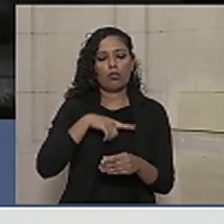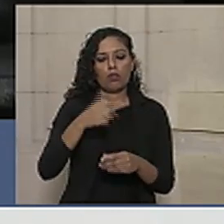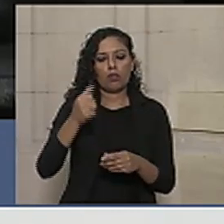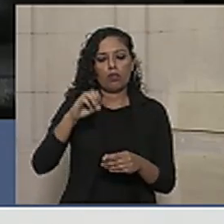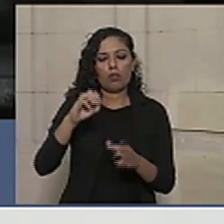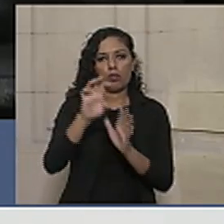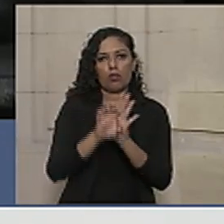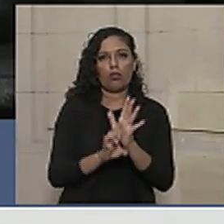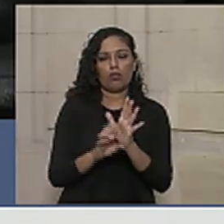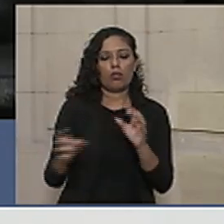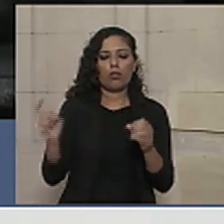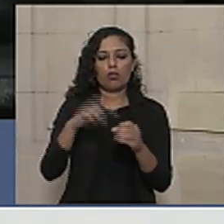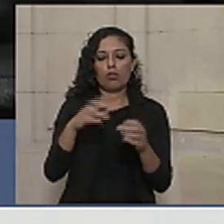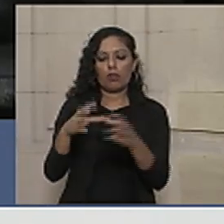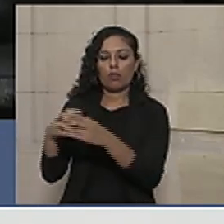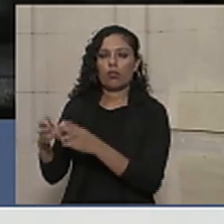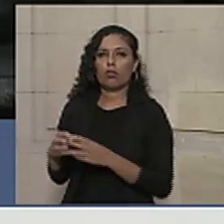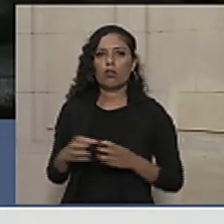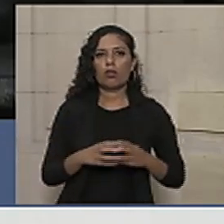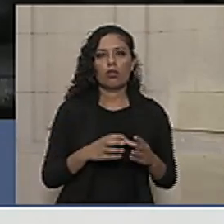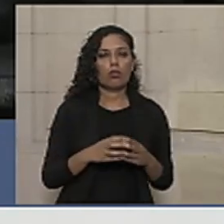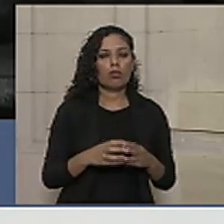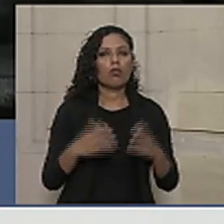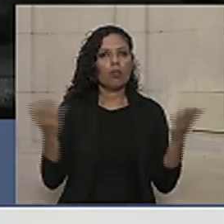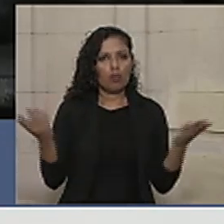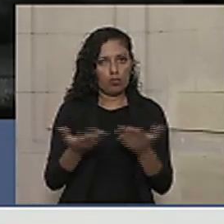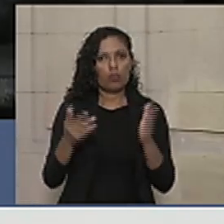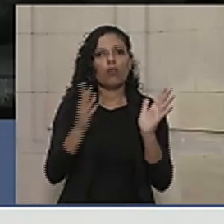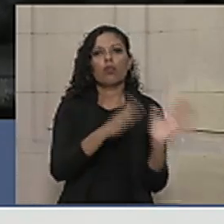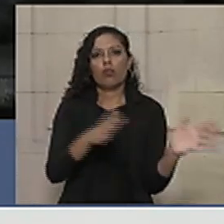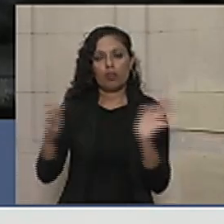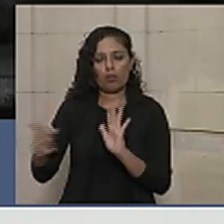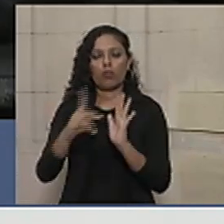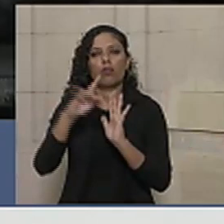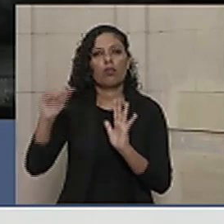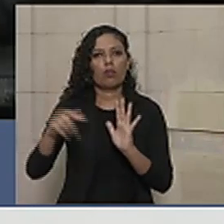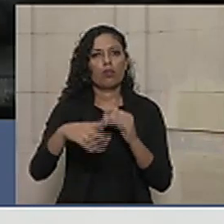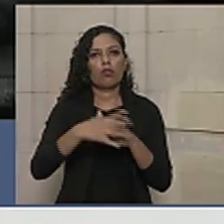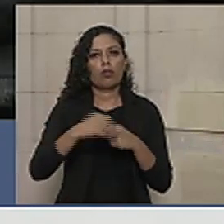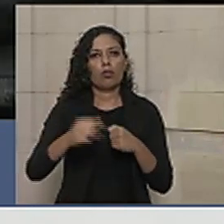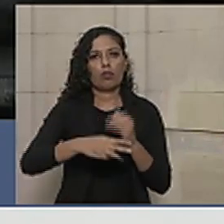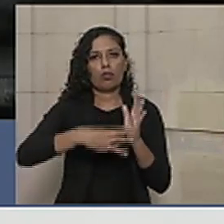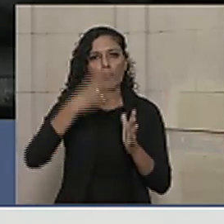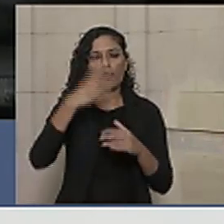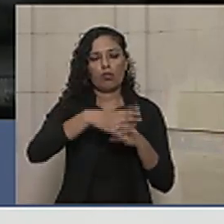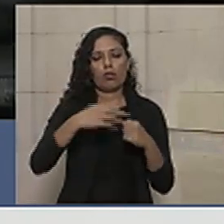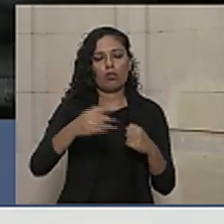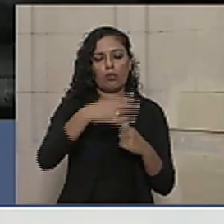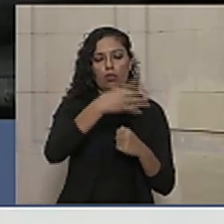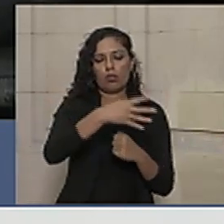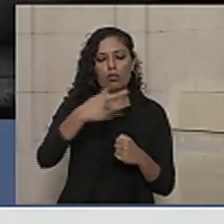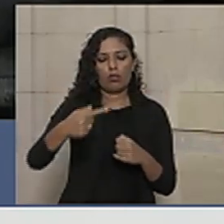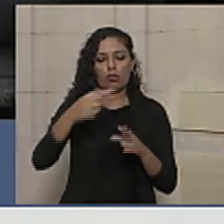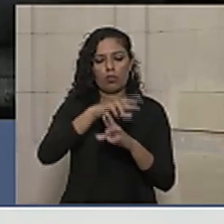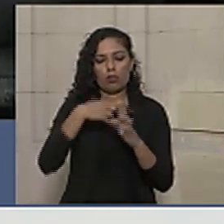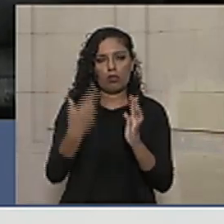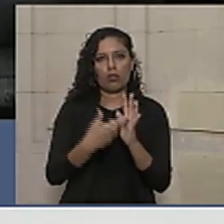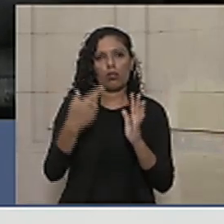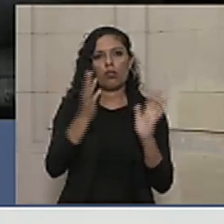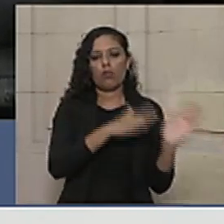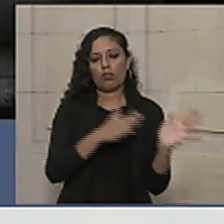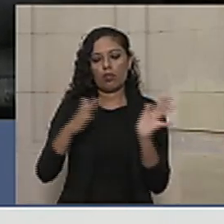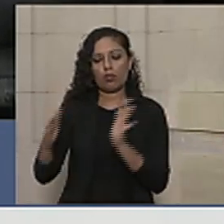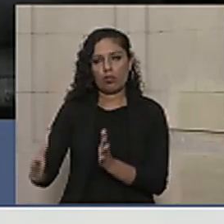emendas e retorna às comissões. Agora sim, incluídos na ordem do dia, de acordo com o parágrafo 3º do artigo 47 do Regimento Interno, em